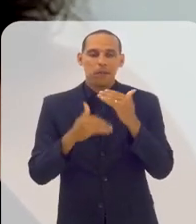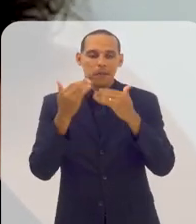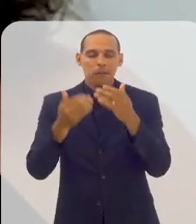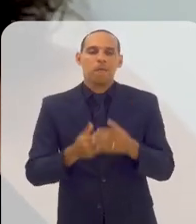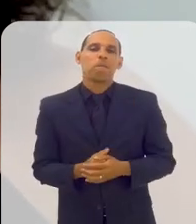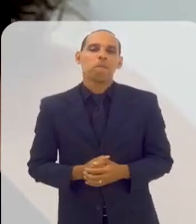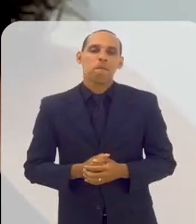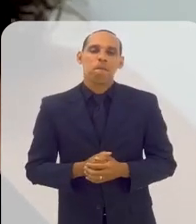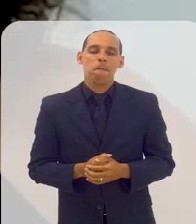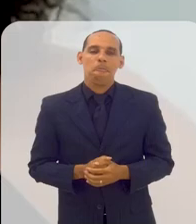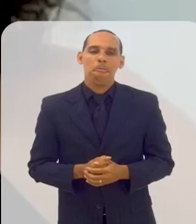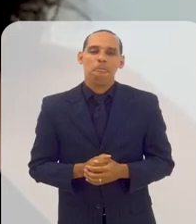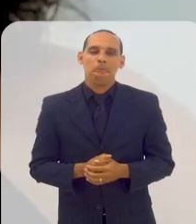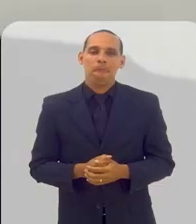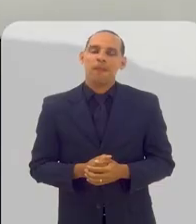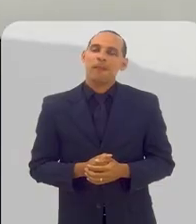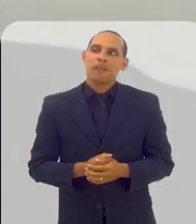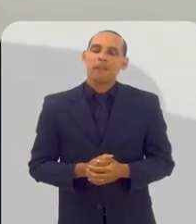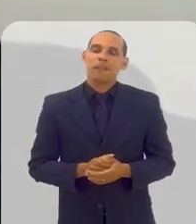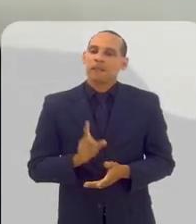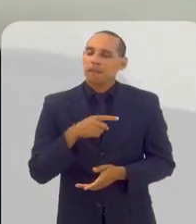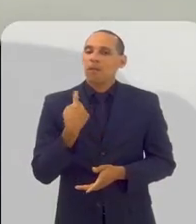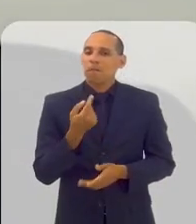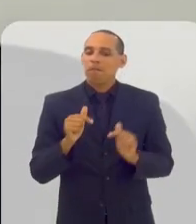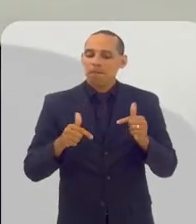ajudar nessa agenda de desenvolvimento